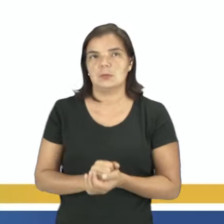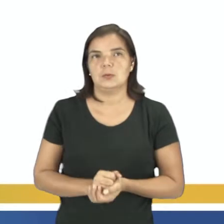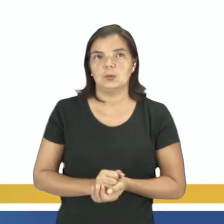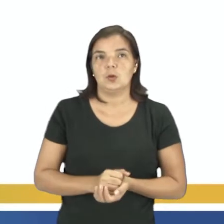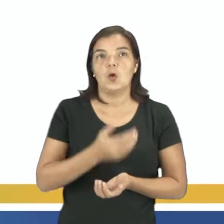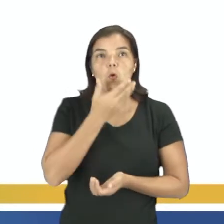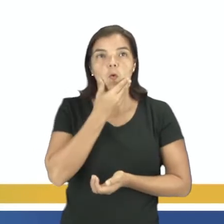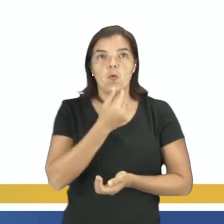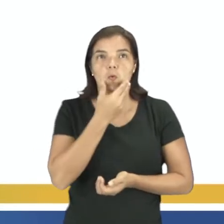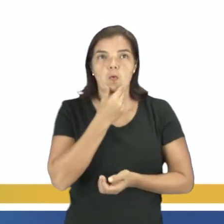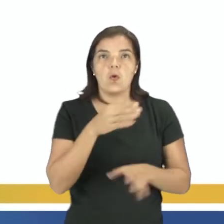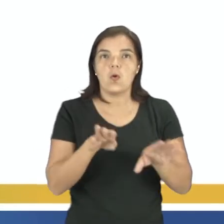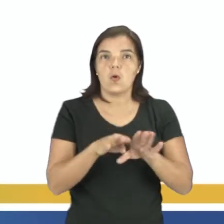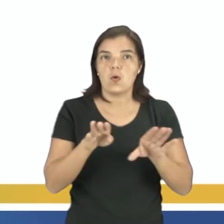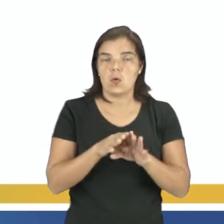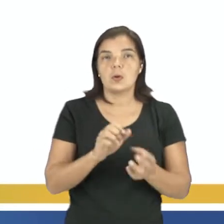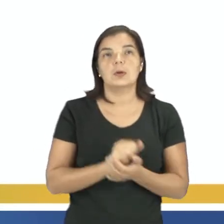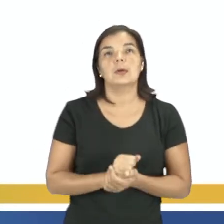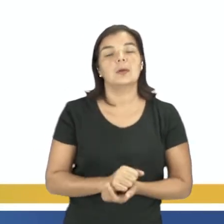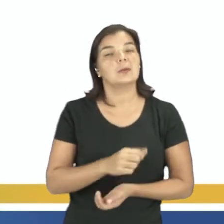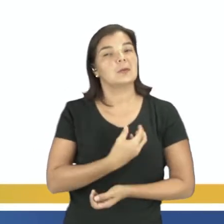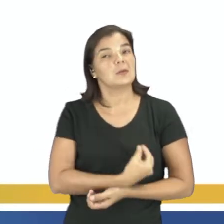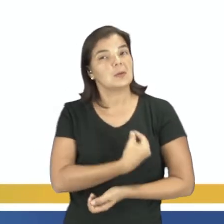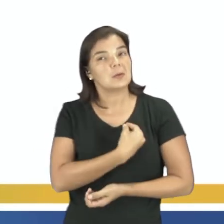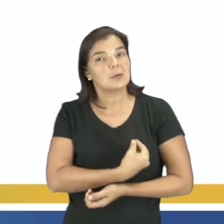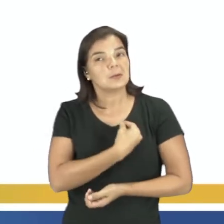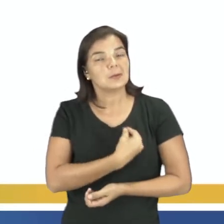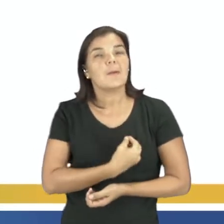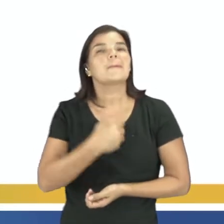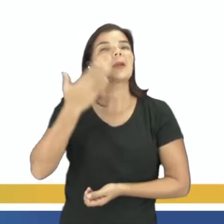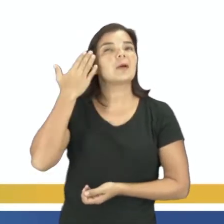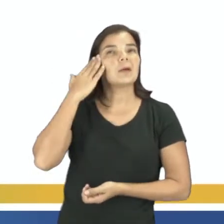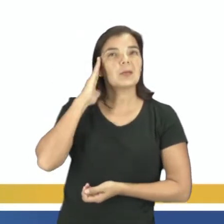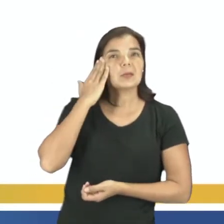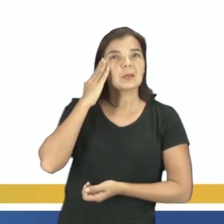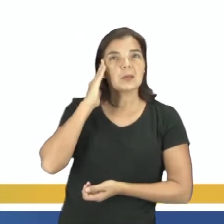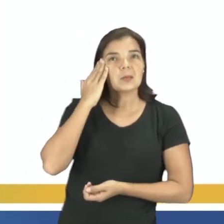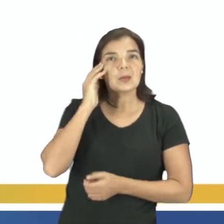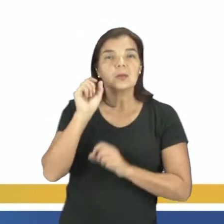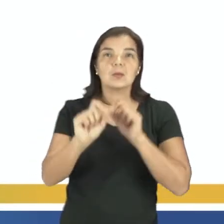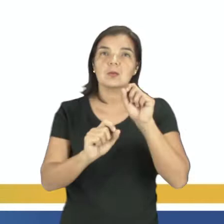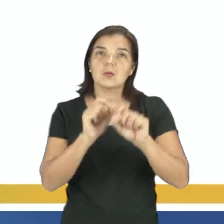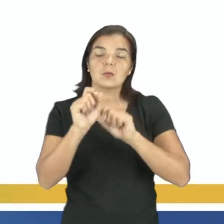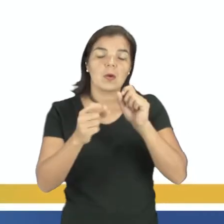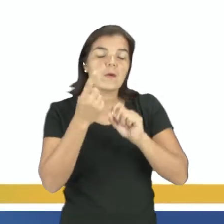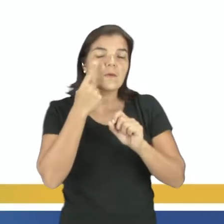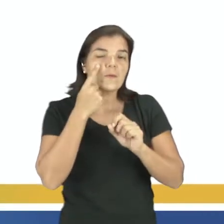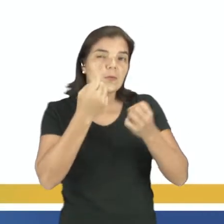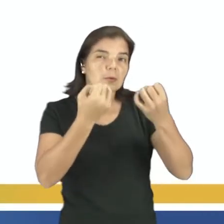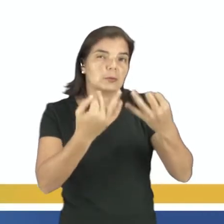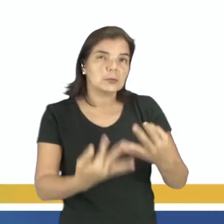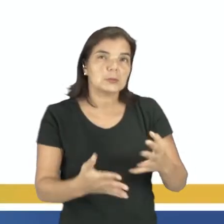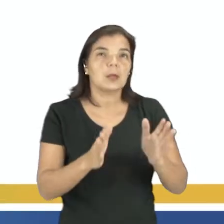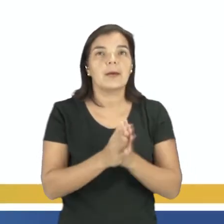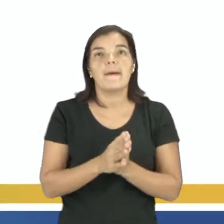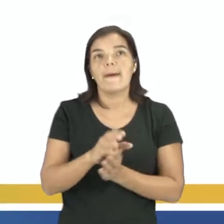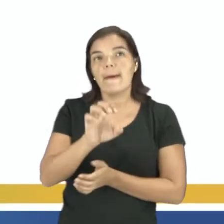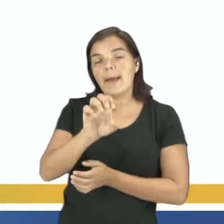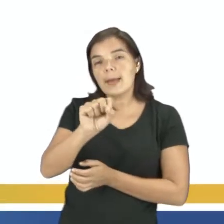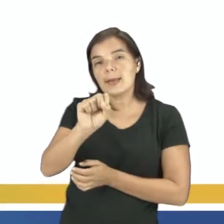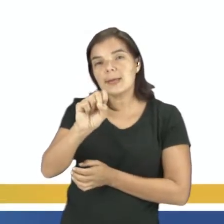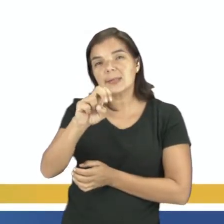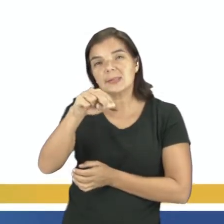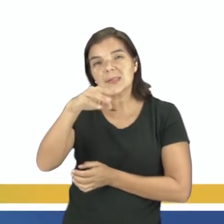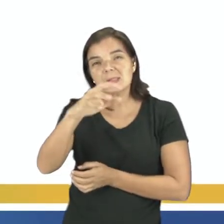Paul Sartre e a filosofia existencialista. Mas para a gente compreender o existencialismo, vamos ver o que que seria essência.